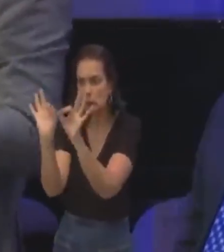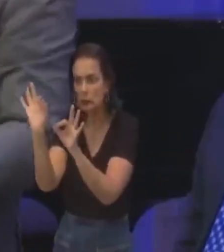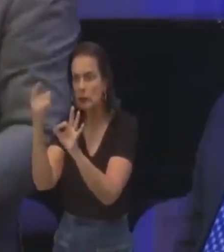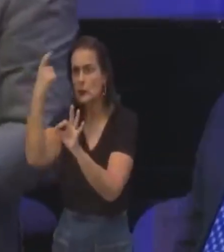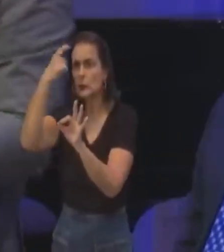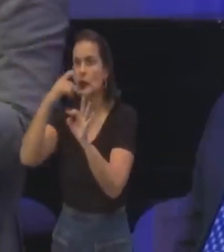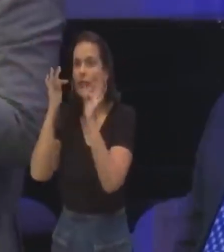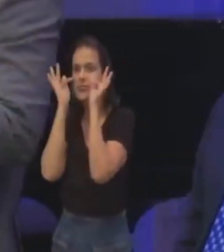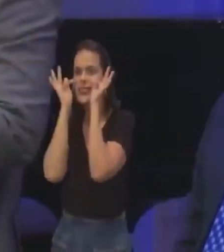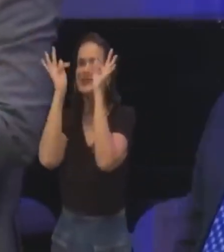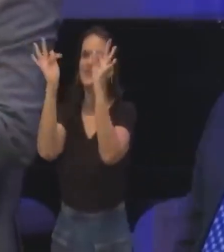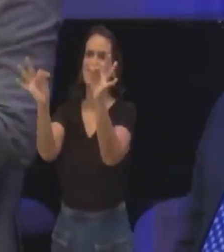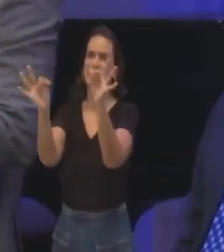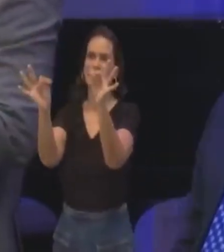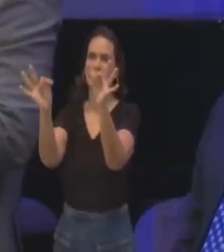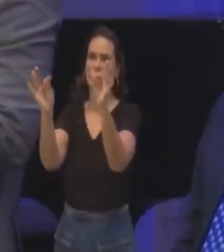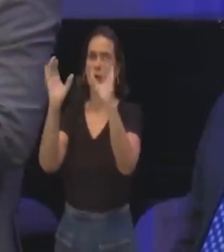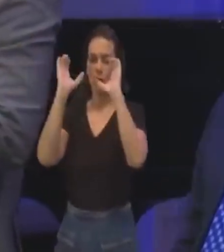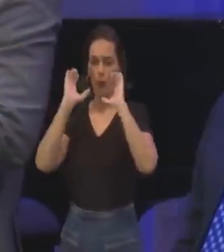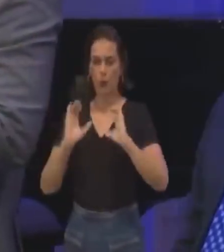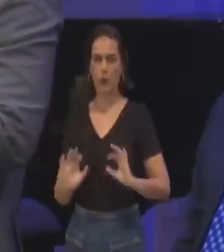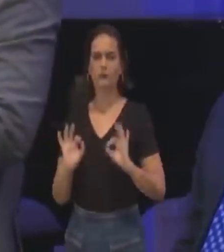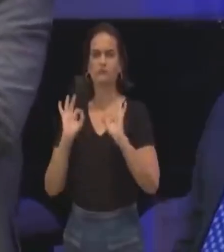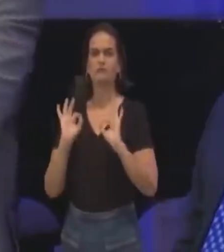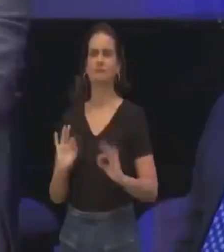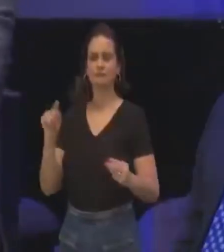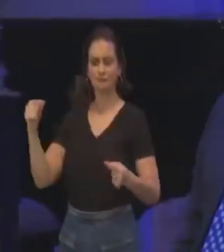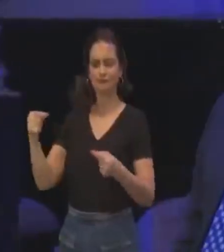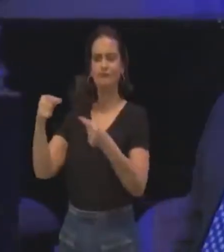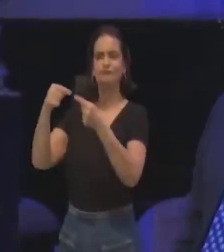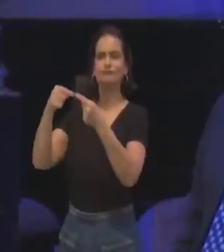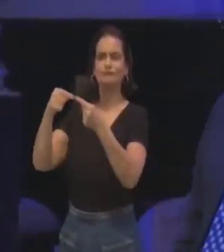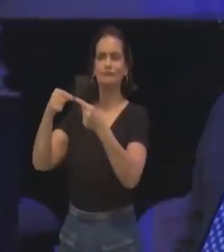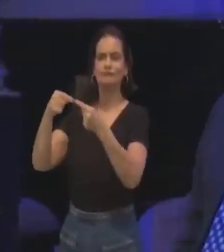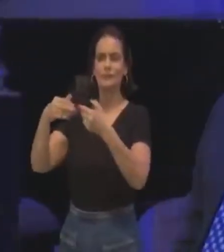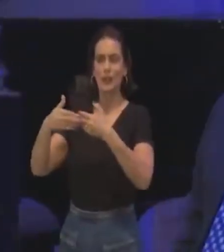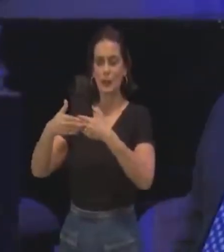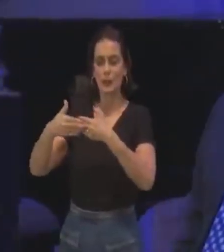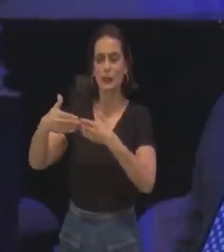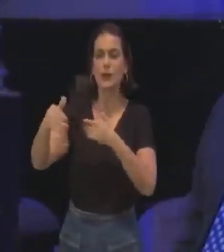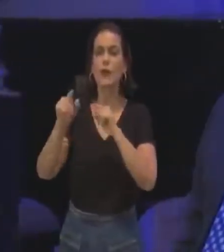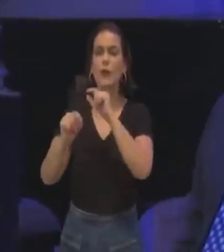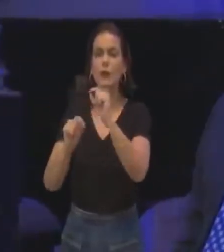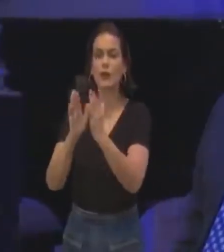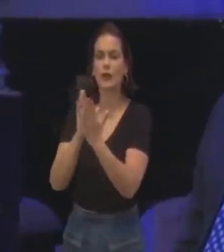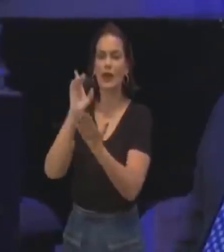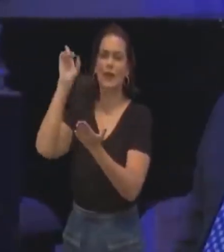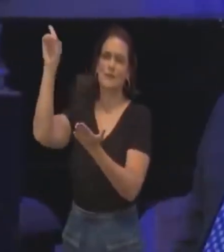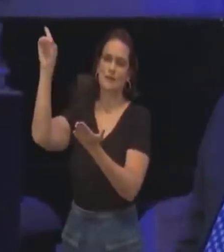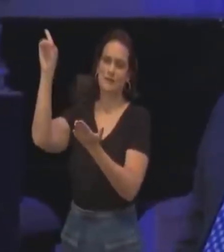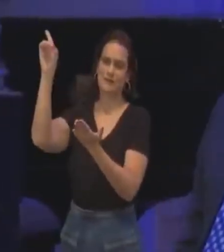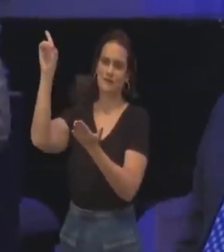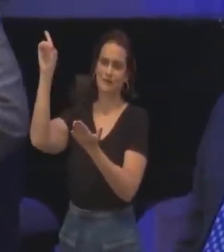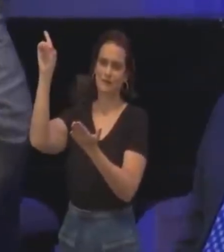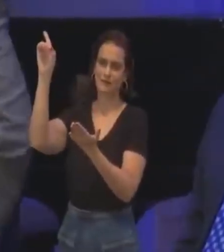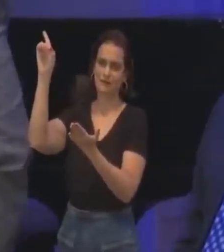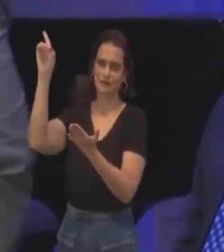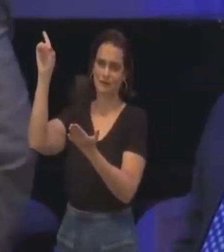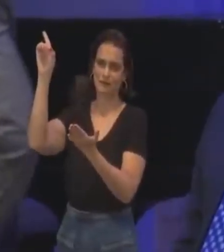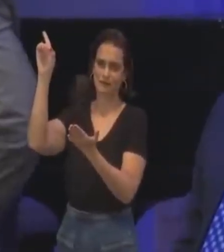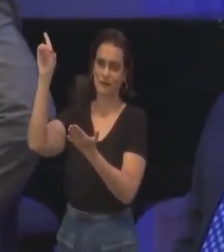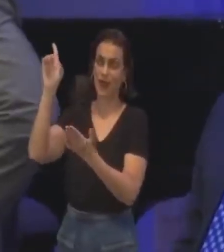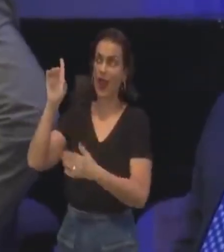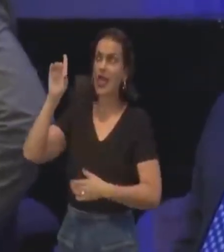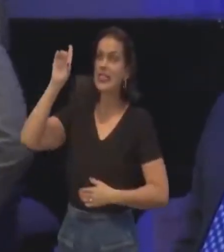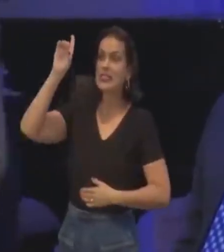nosso testemunho, o nosso comportamento, a partir da palavra de Deus.